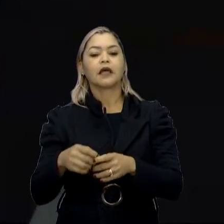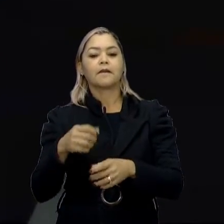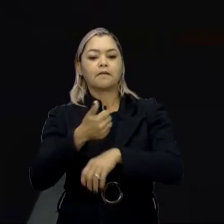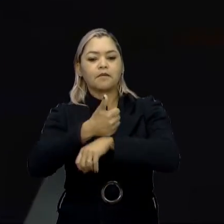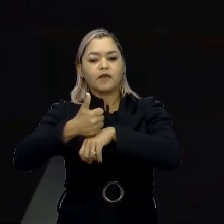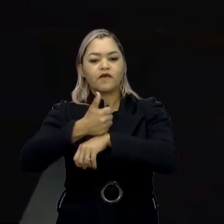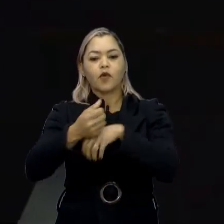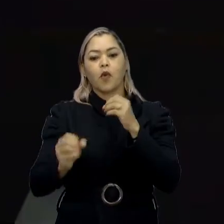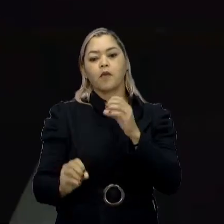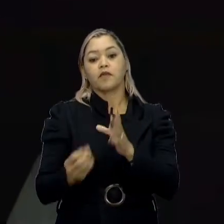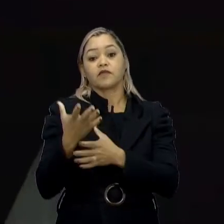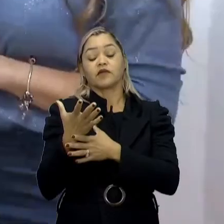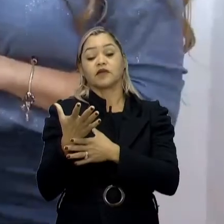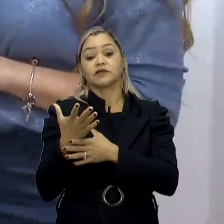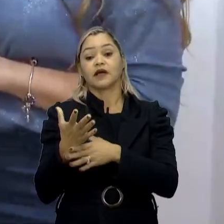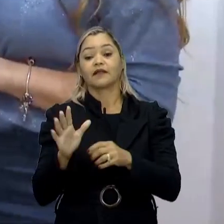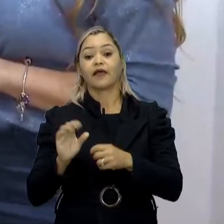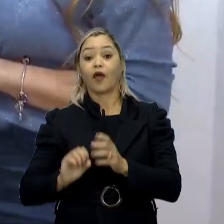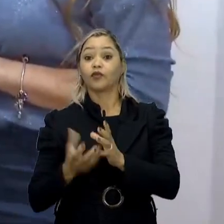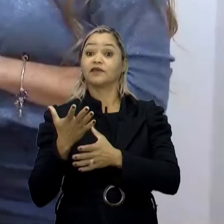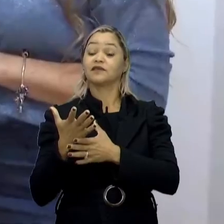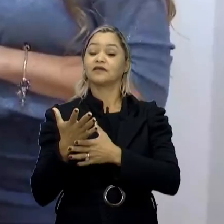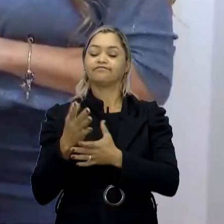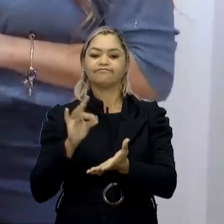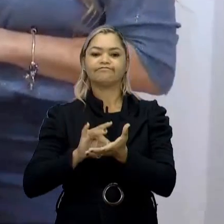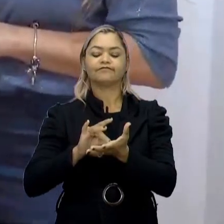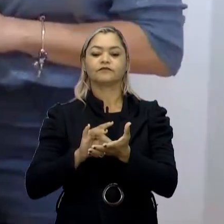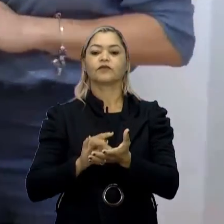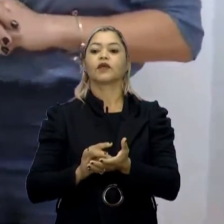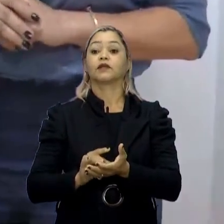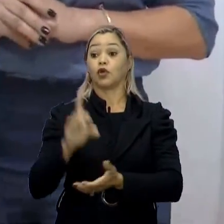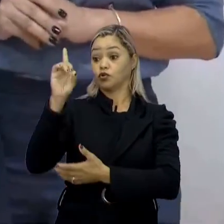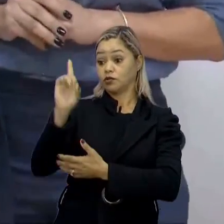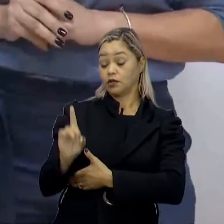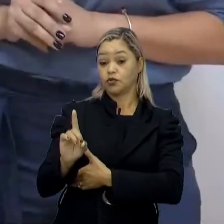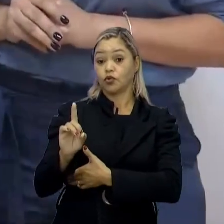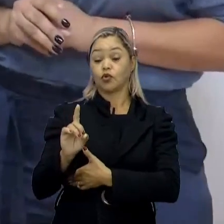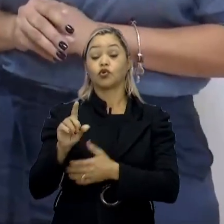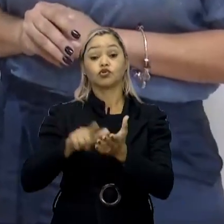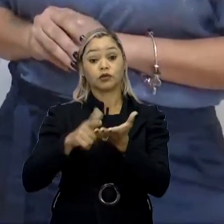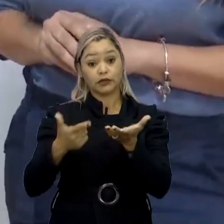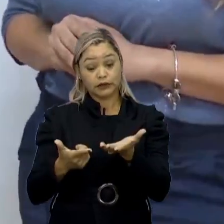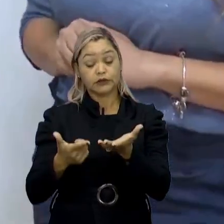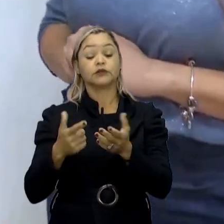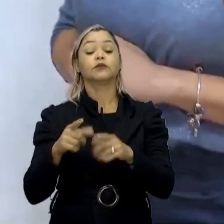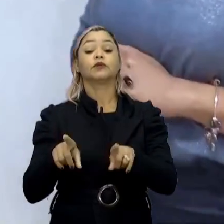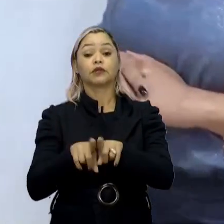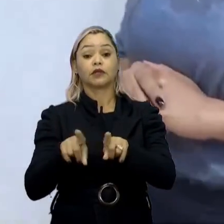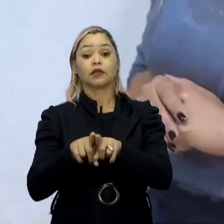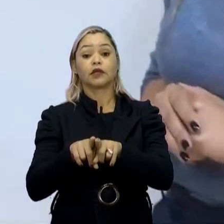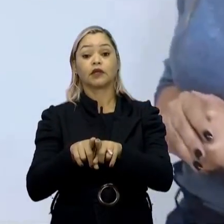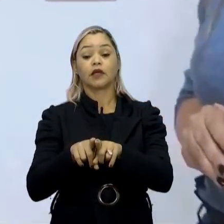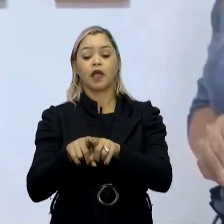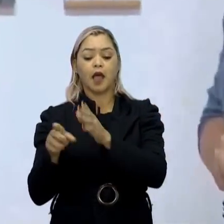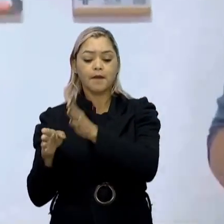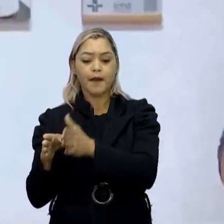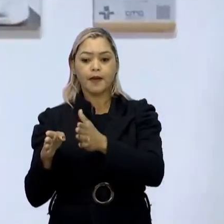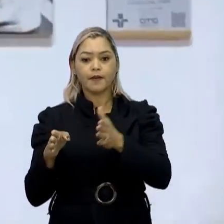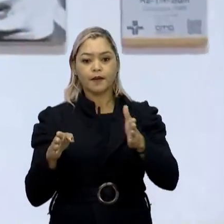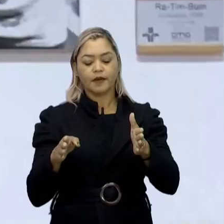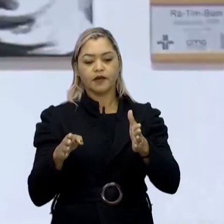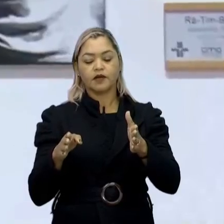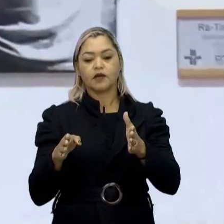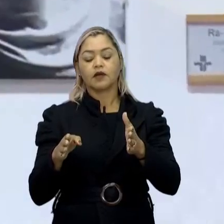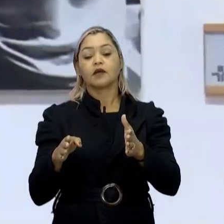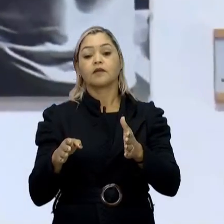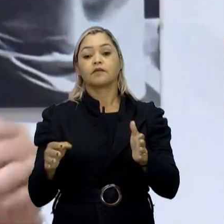acontece até o programa ir ao ar? A gente tem, obviamente, o diretor de jornalismo e a gente tem as etapas. Para formar